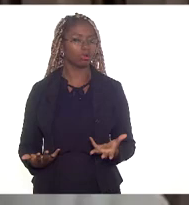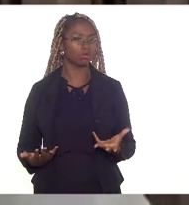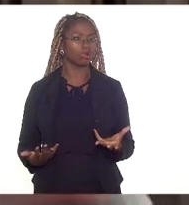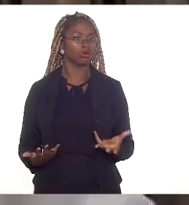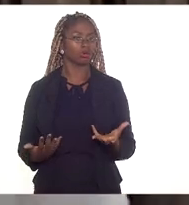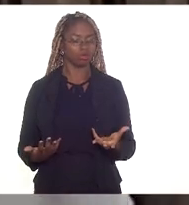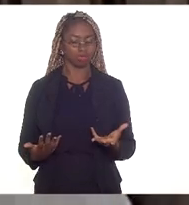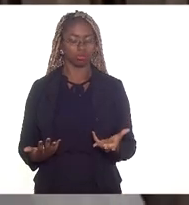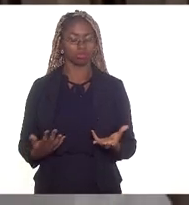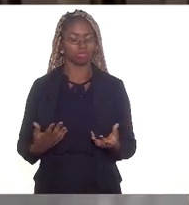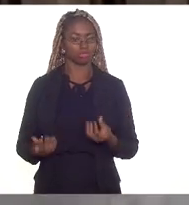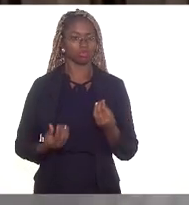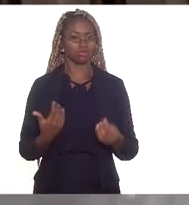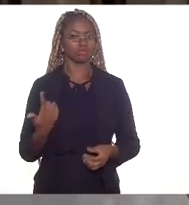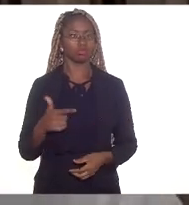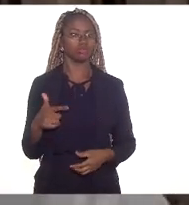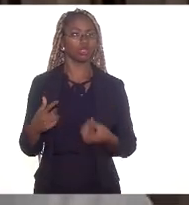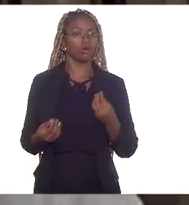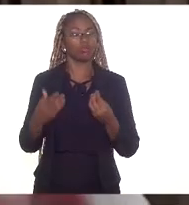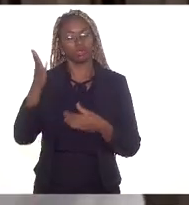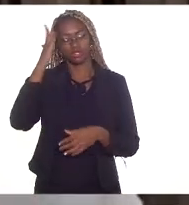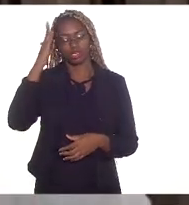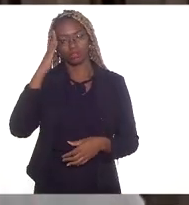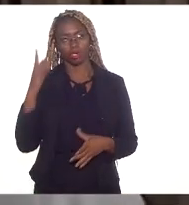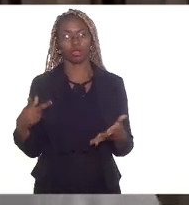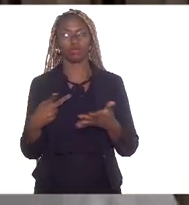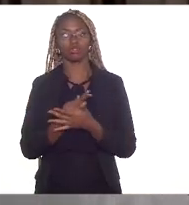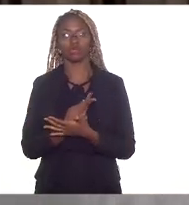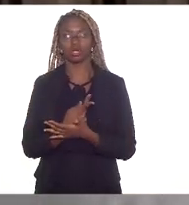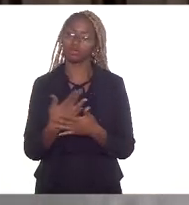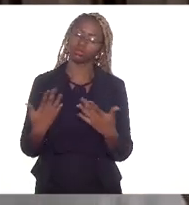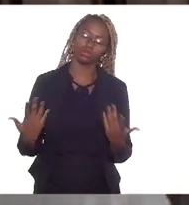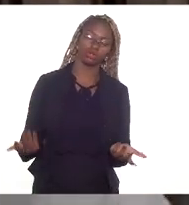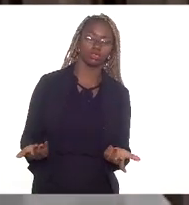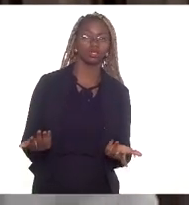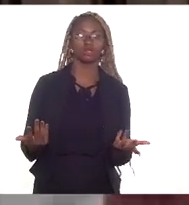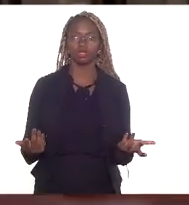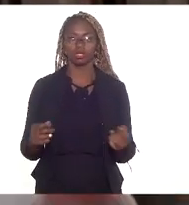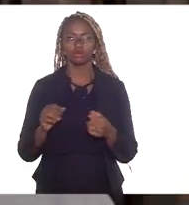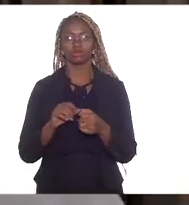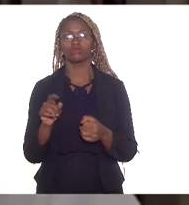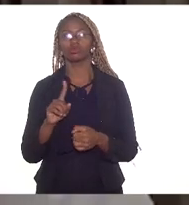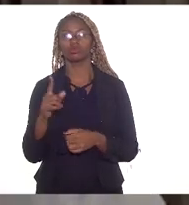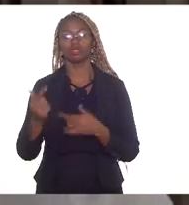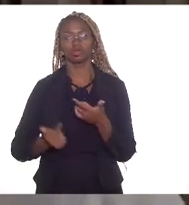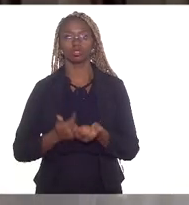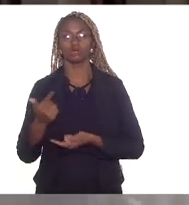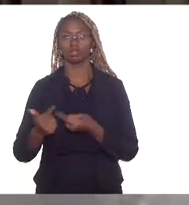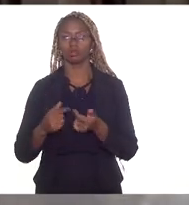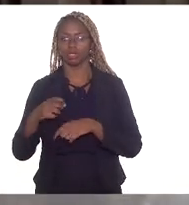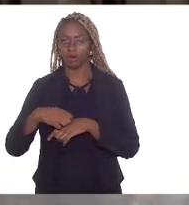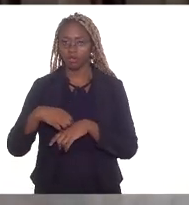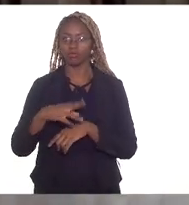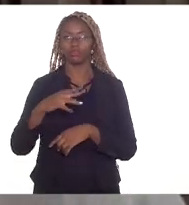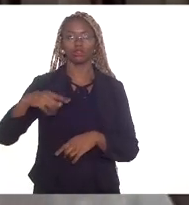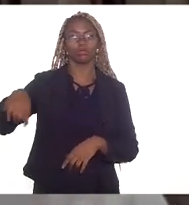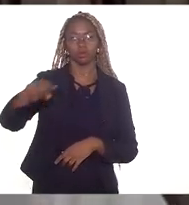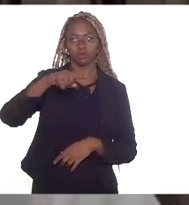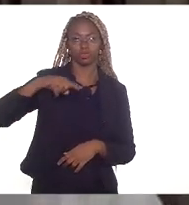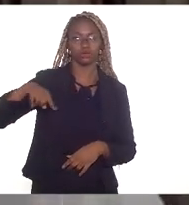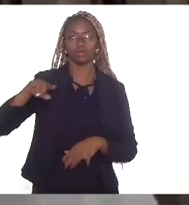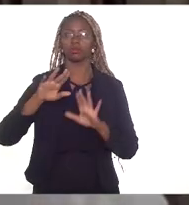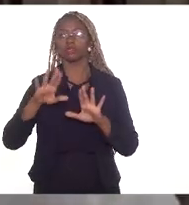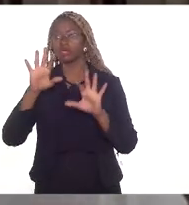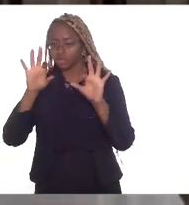de afiançar que aconteceria e por isso não nortearam os trabalhos que nós enviamos para os senhores, mas